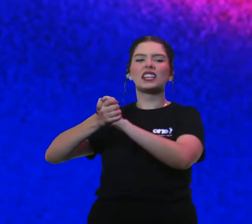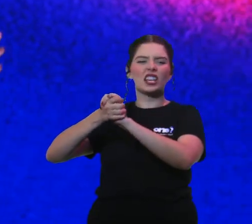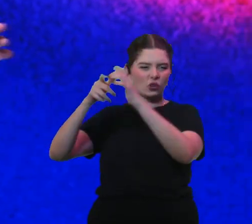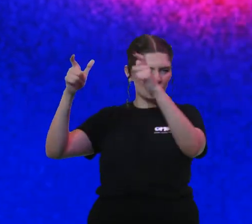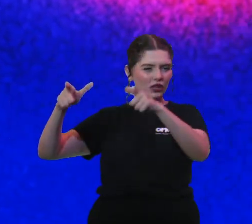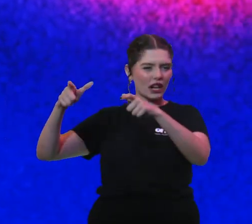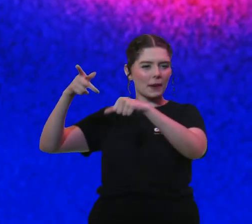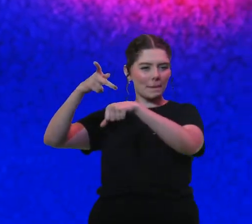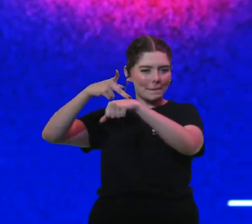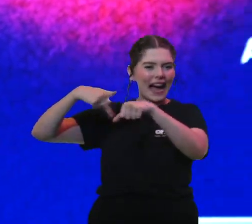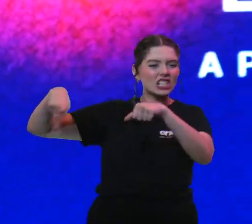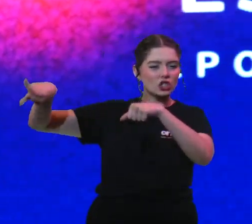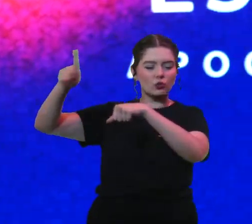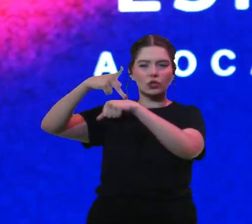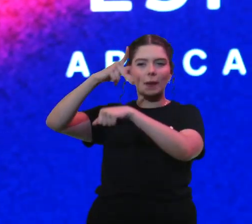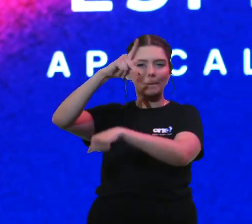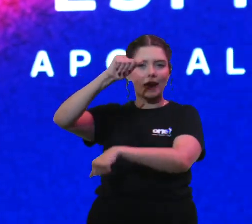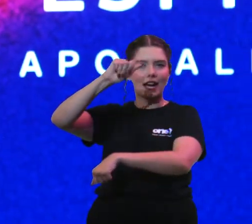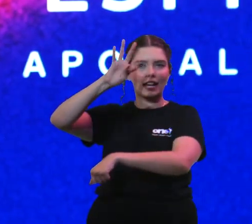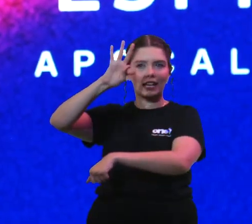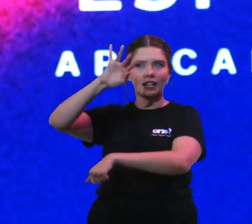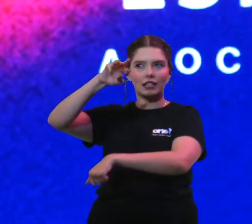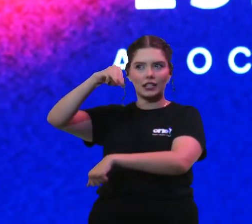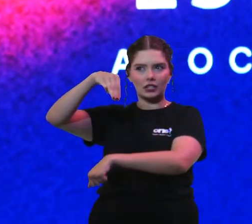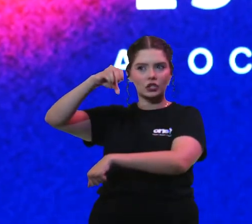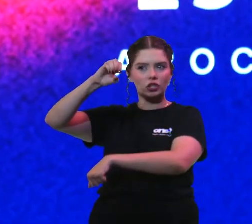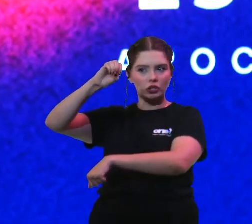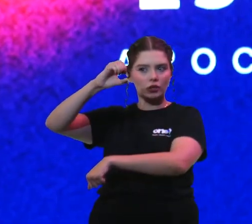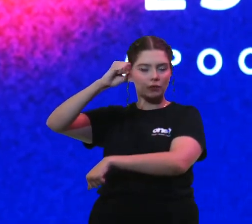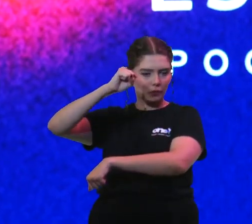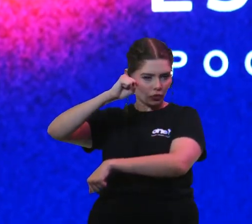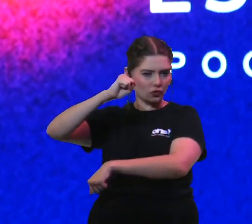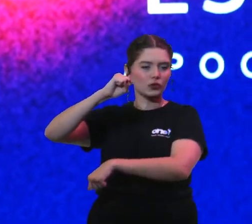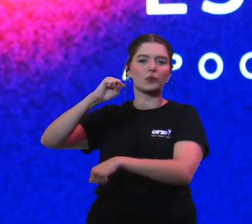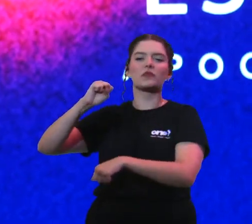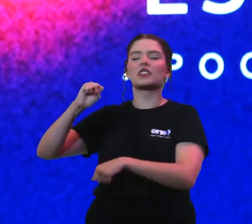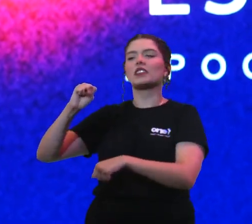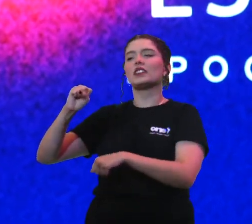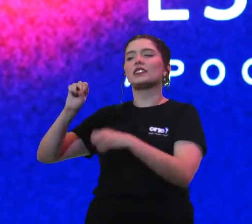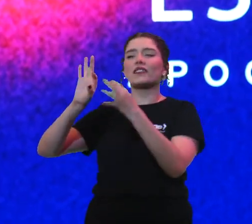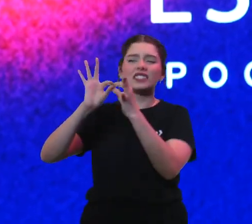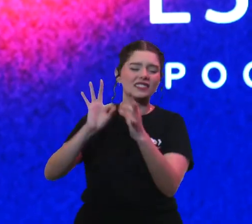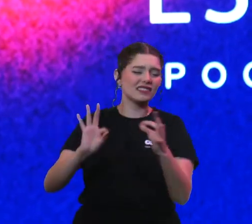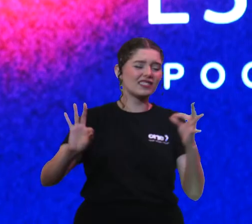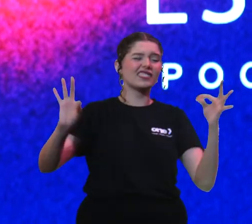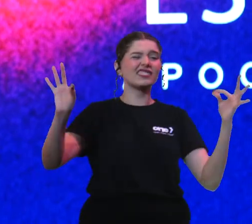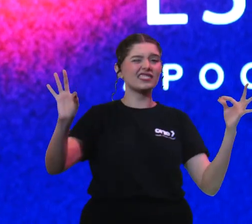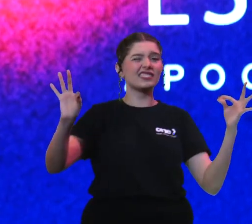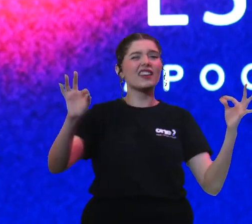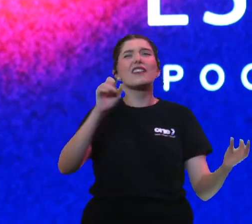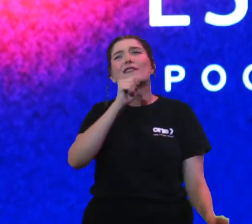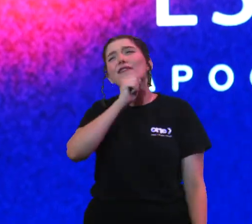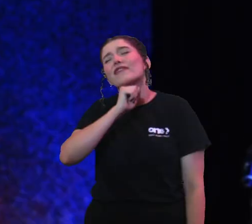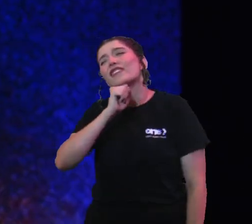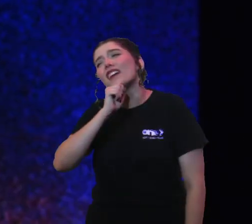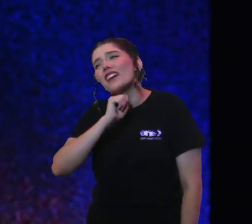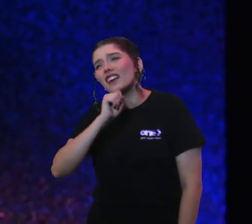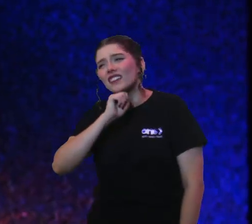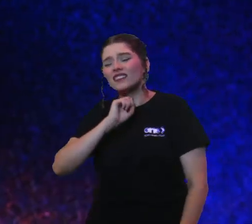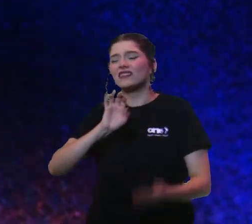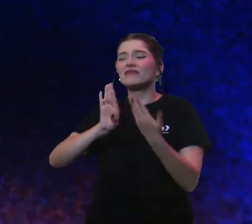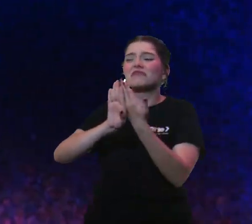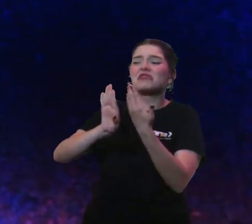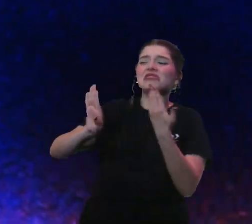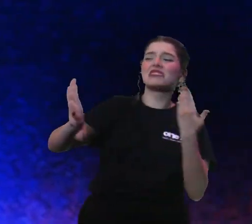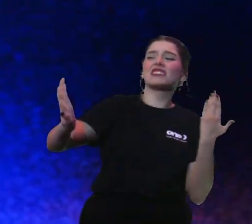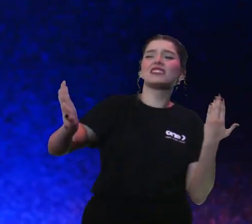acaba falecendo, depois de alguns anos ainda também, mas, gente, alguém com idade avançada, preso, injustiçado, exilado,